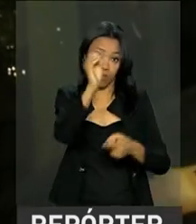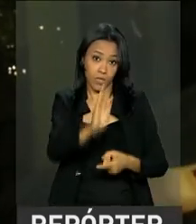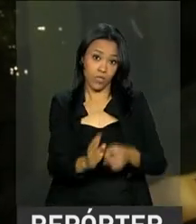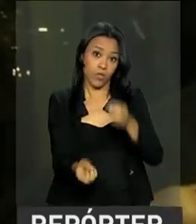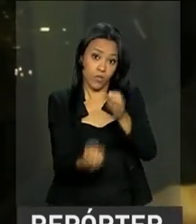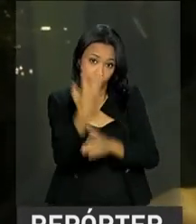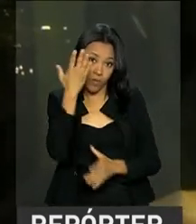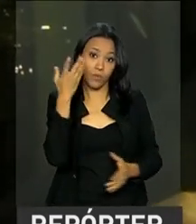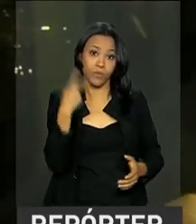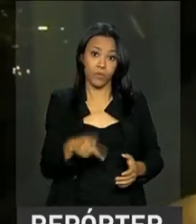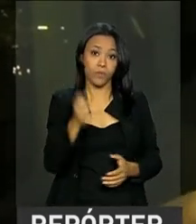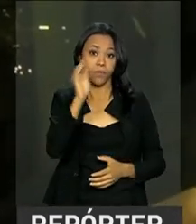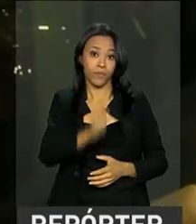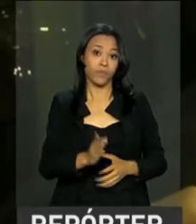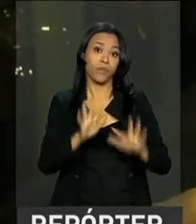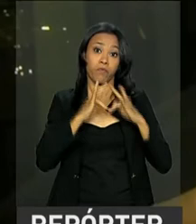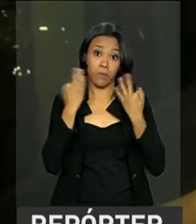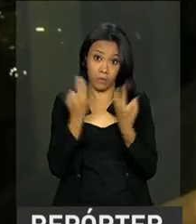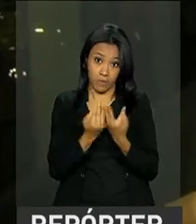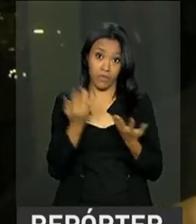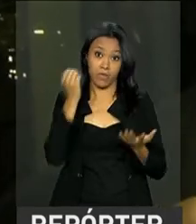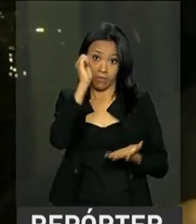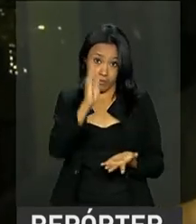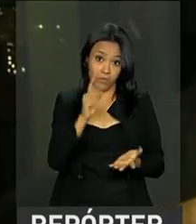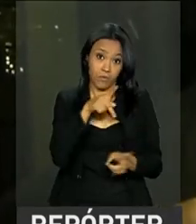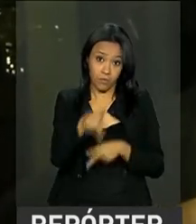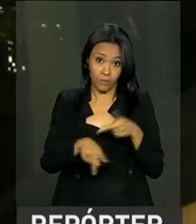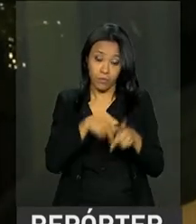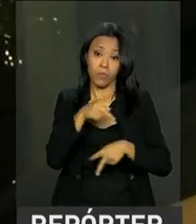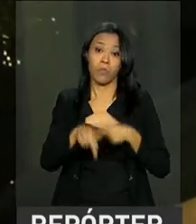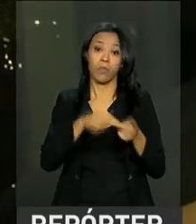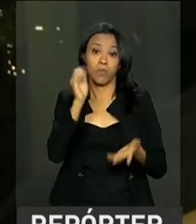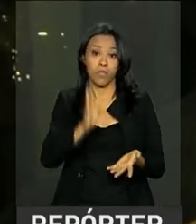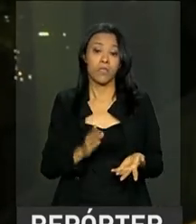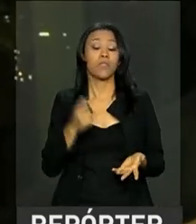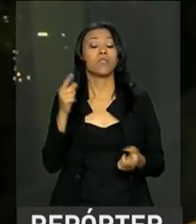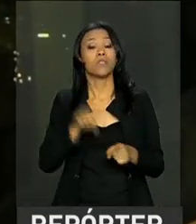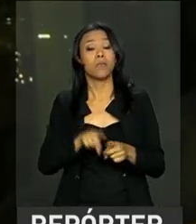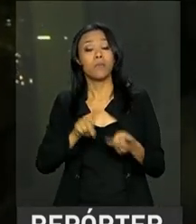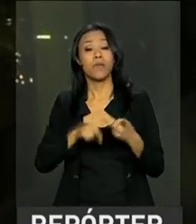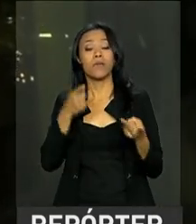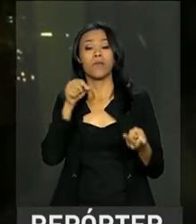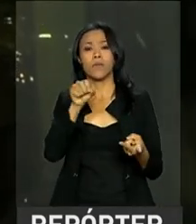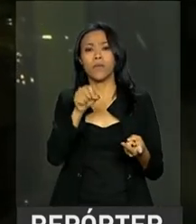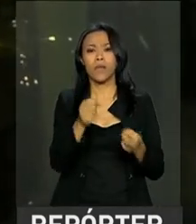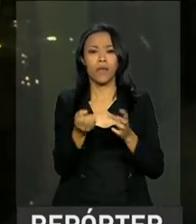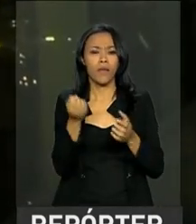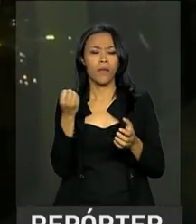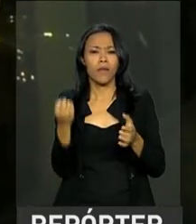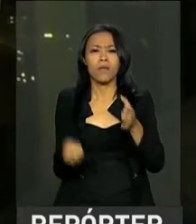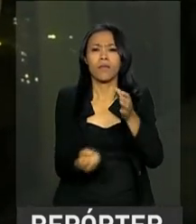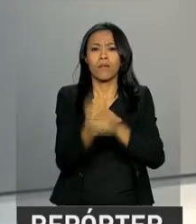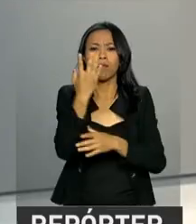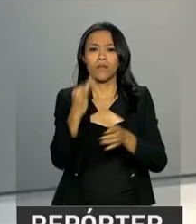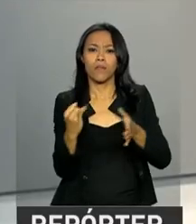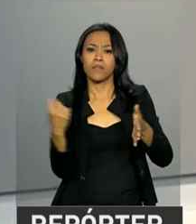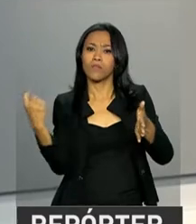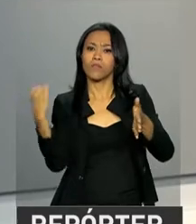para brasileiros, para família de brasileiros, geração de impostos, encomendas para a indústria